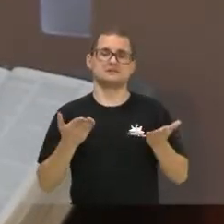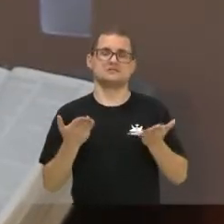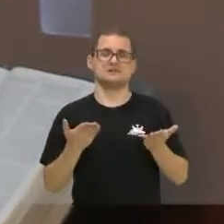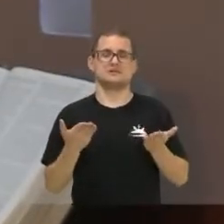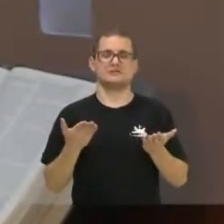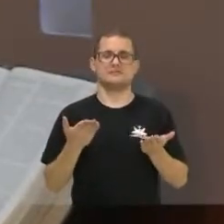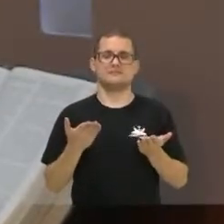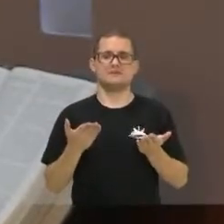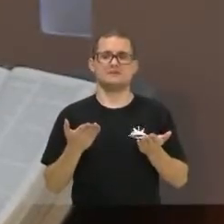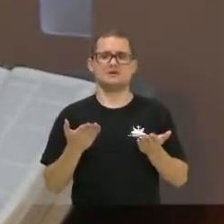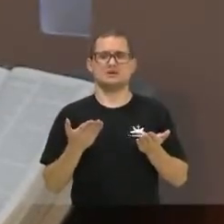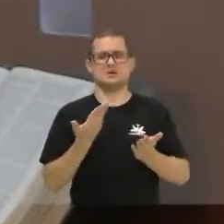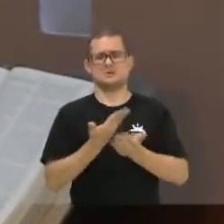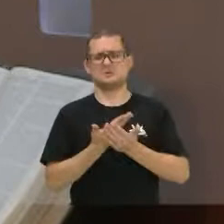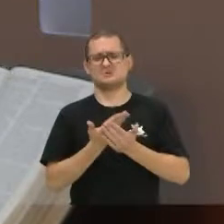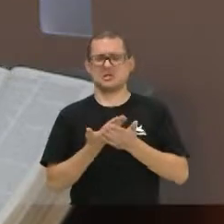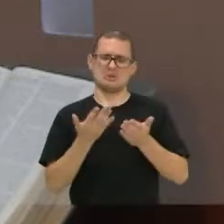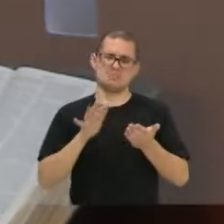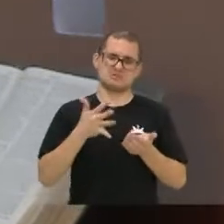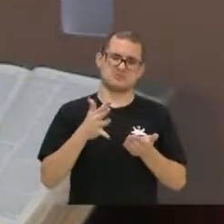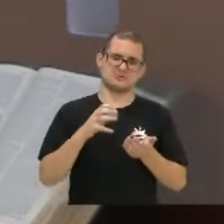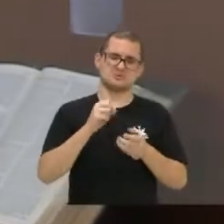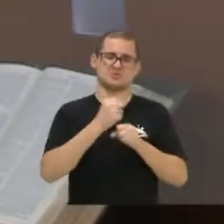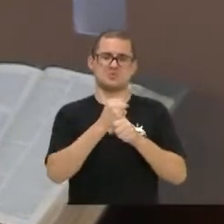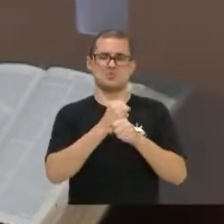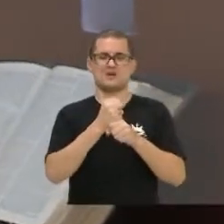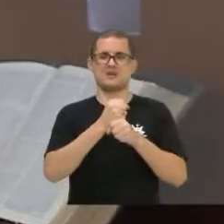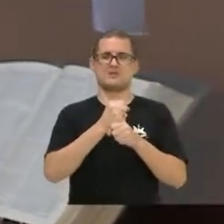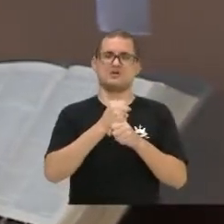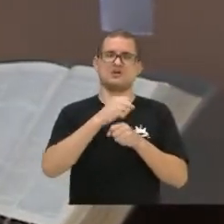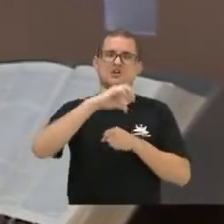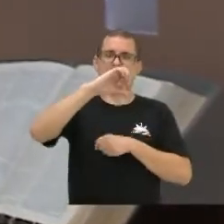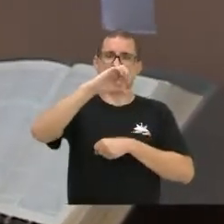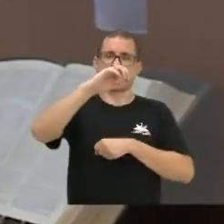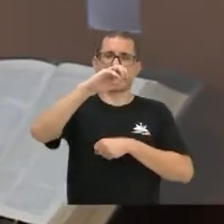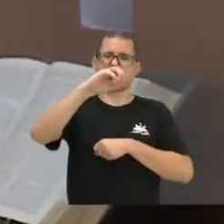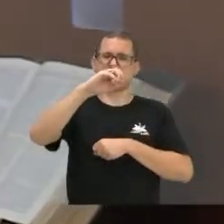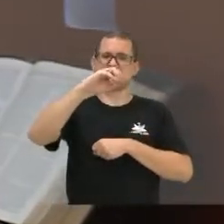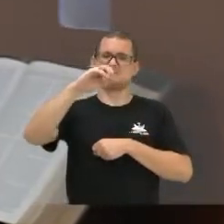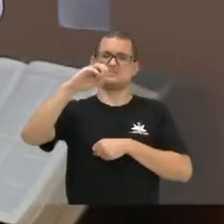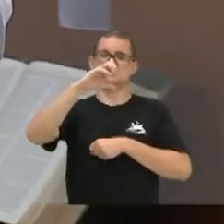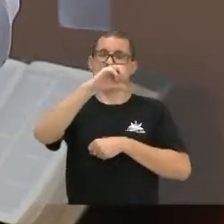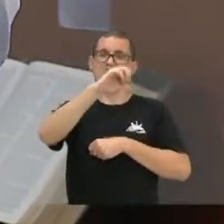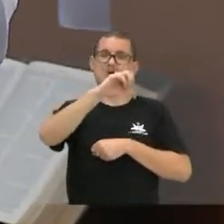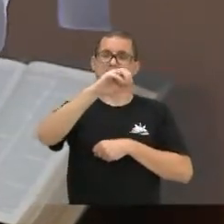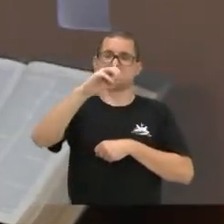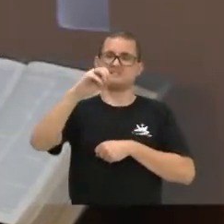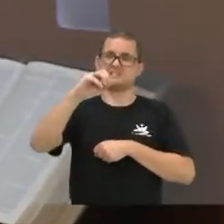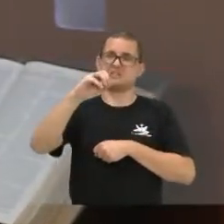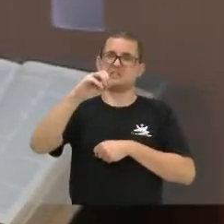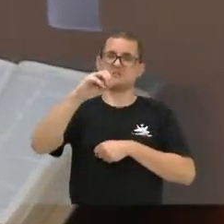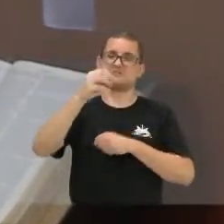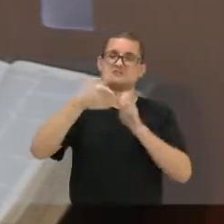quase entre os anos 900 e 800 antes de cristo o tempo foi o período de